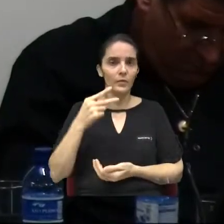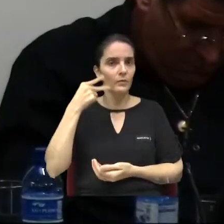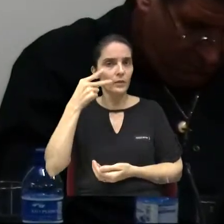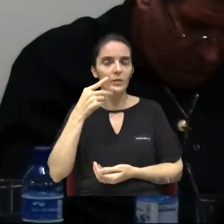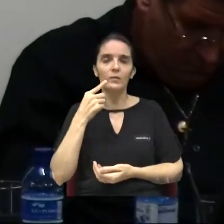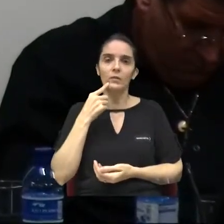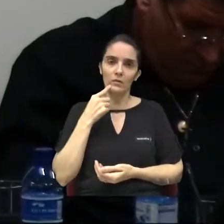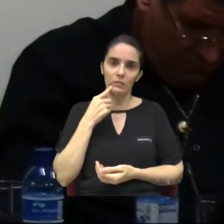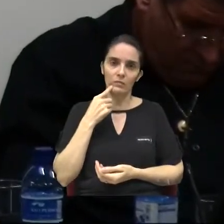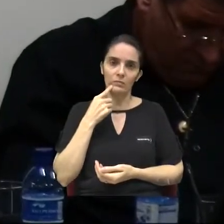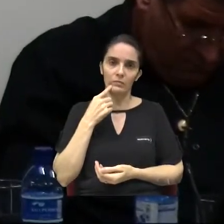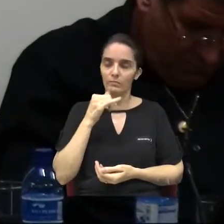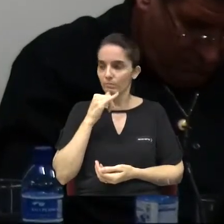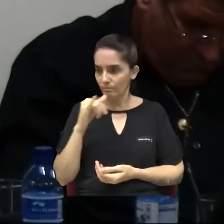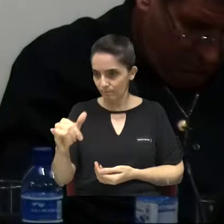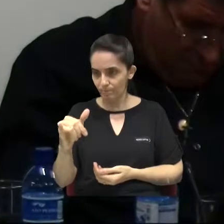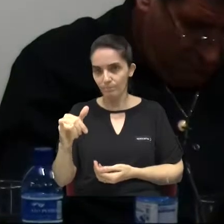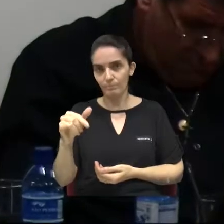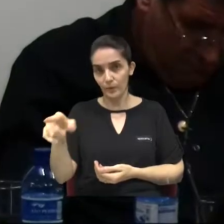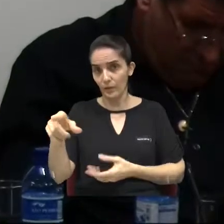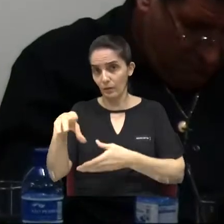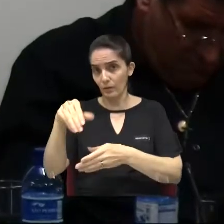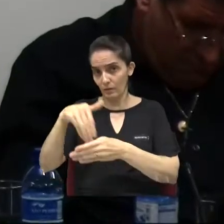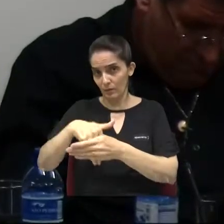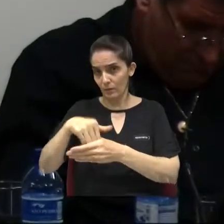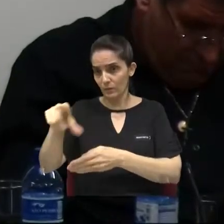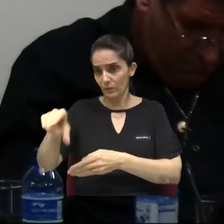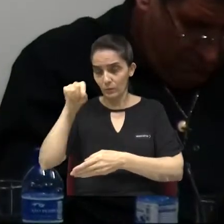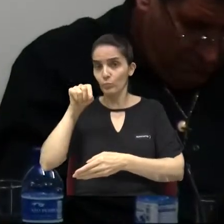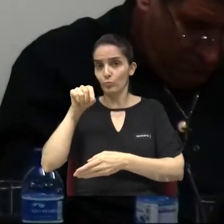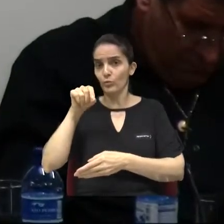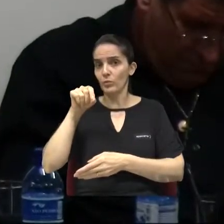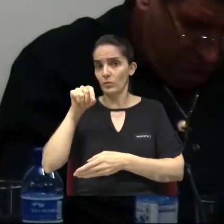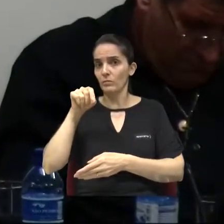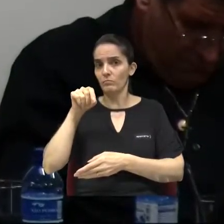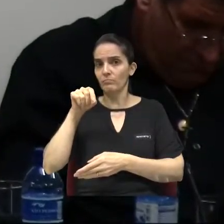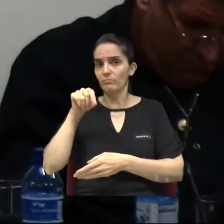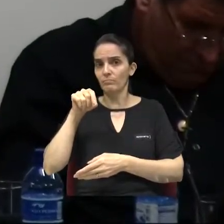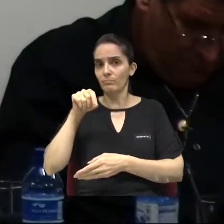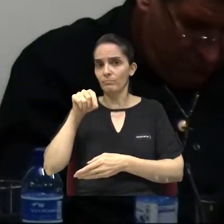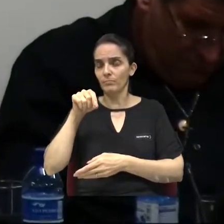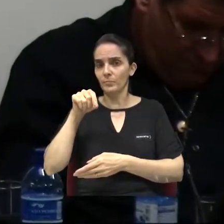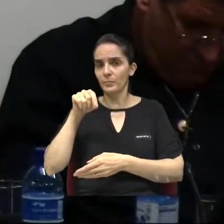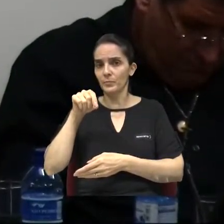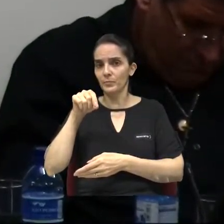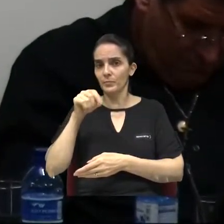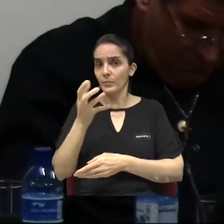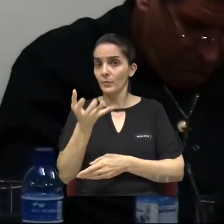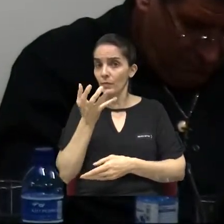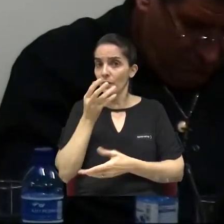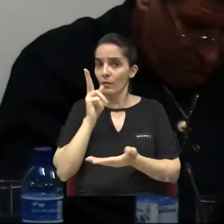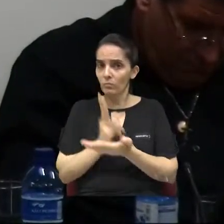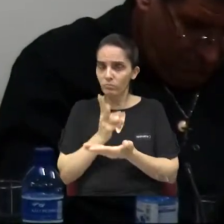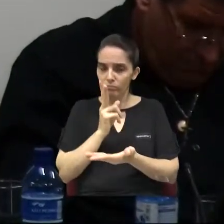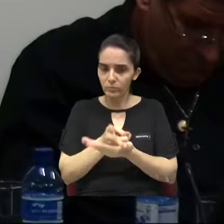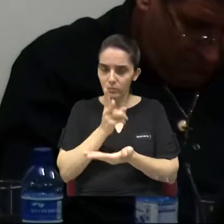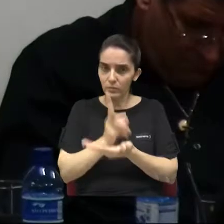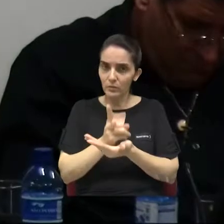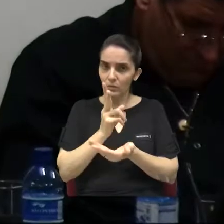Cleito foi eleito democraticamente e quer permanecer nessa